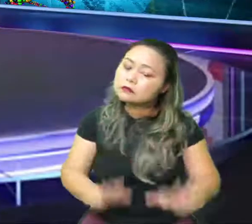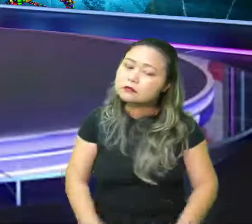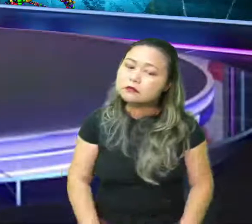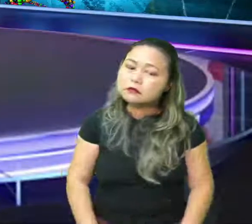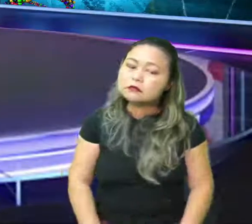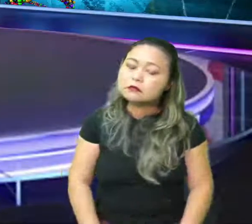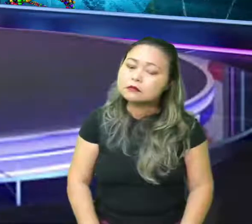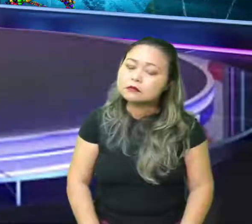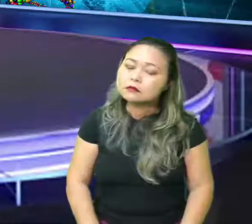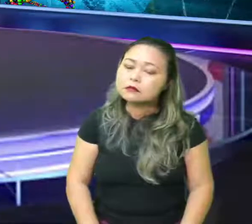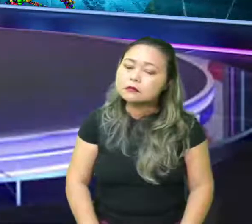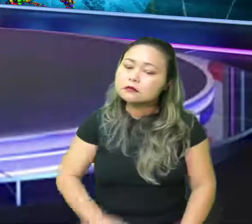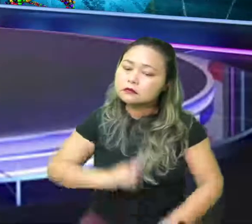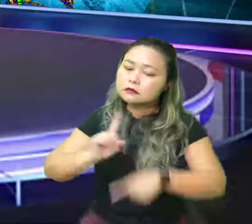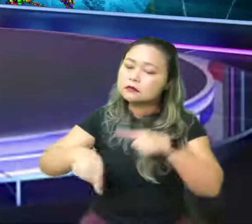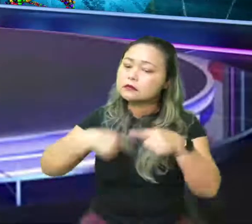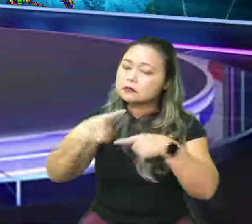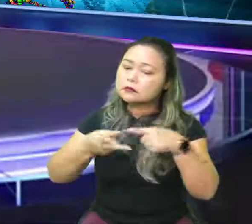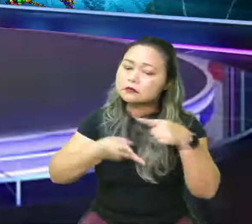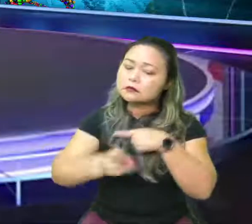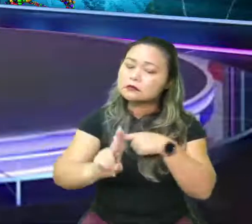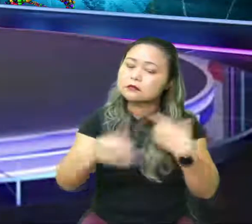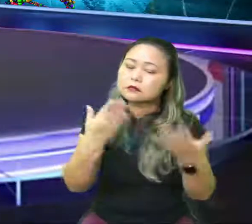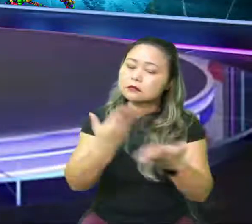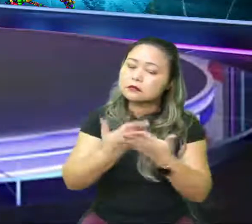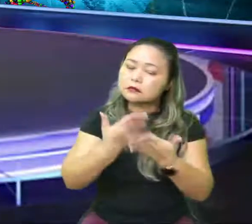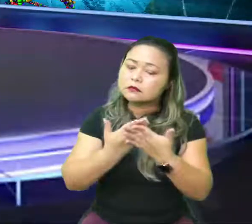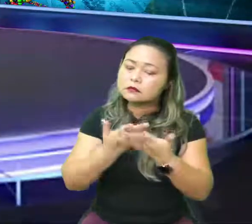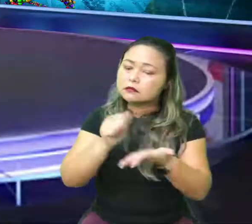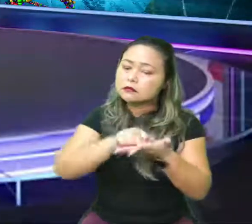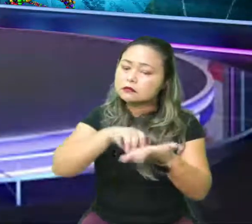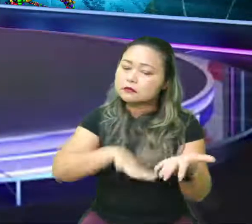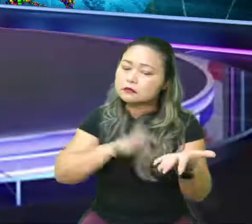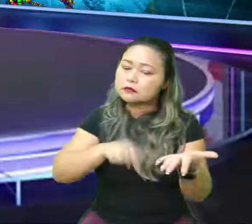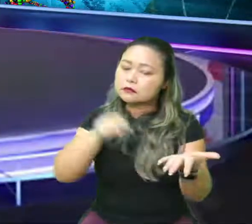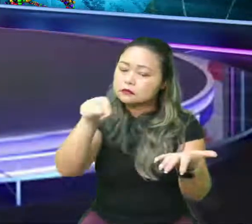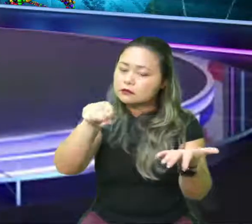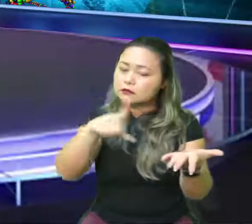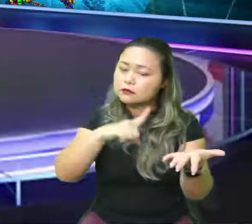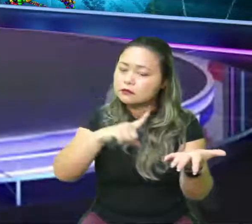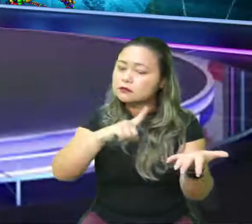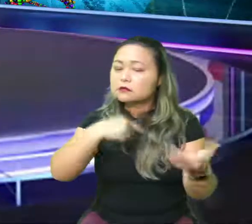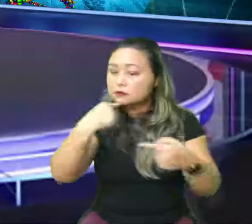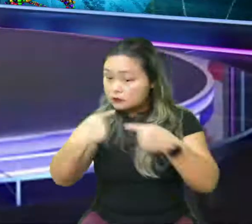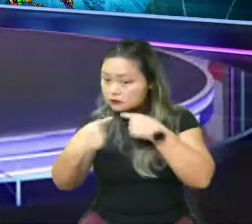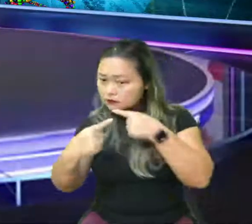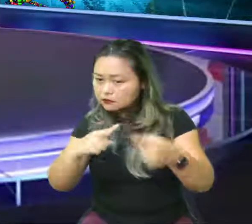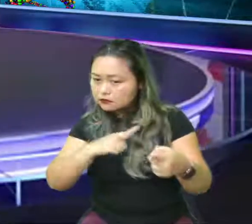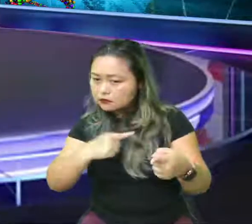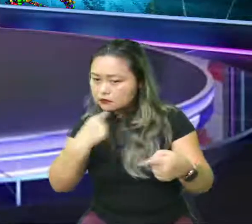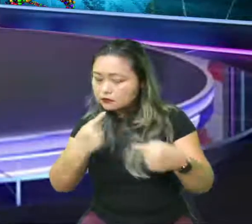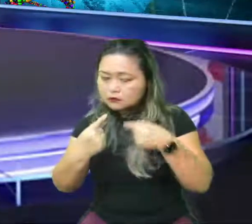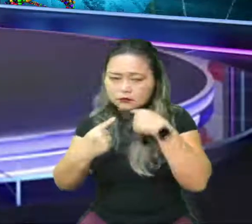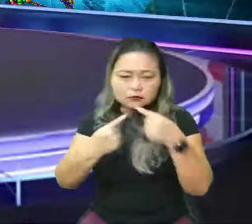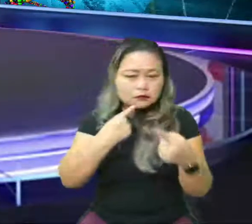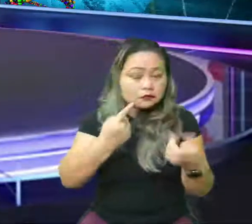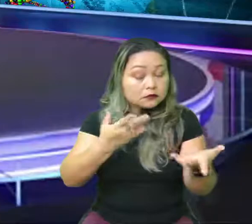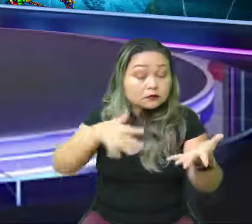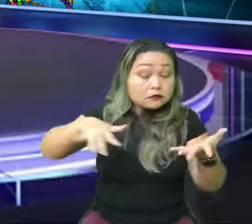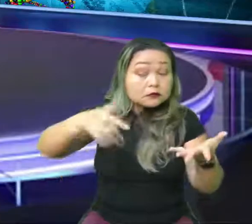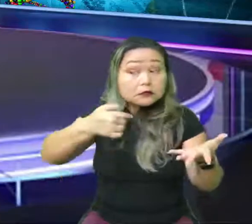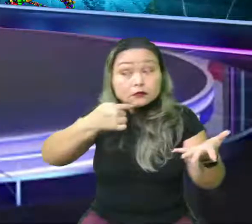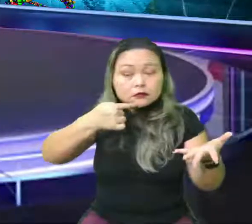Então, logo mais a gente dá sequência a essa aula nas nossas atividades. Você que teve alguma dúvida, alguma coisa que ficou pelo